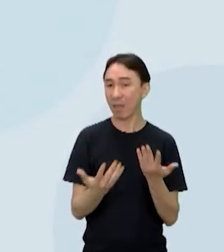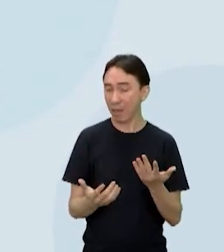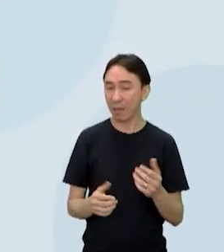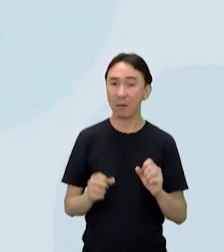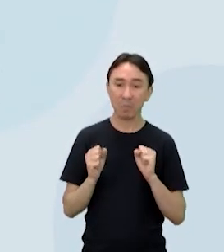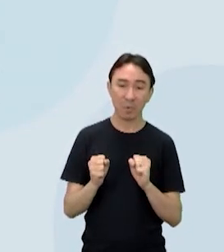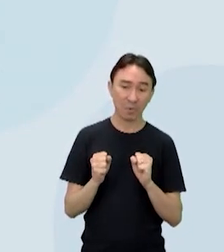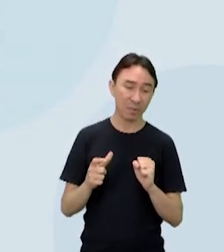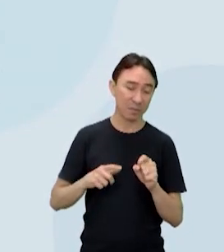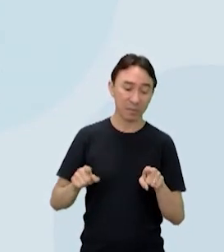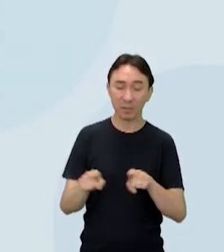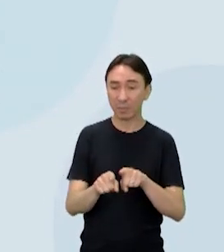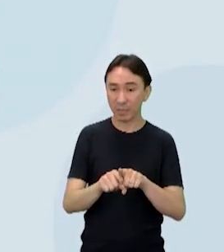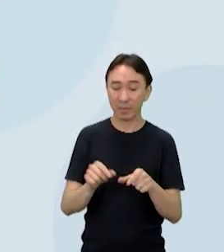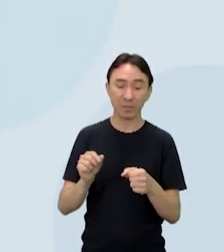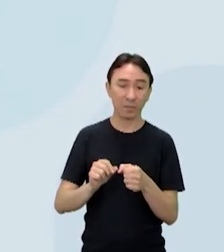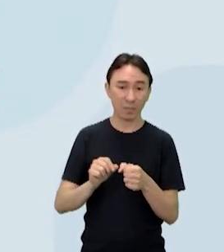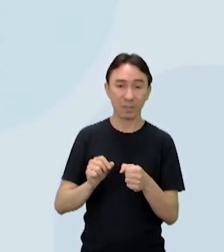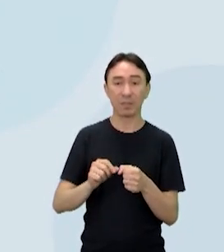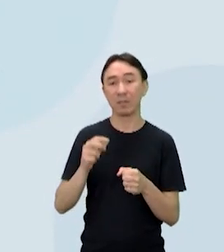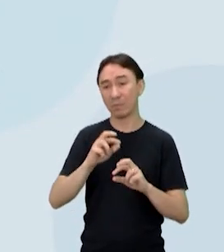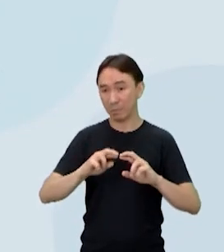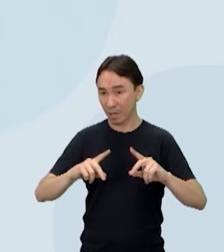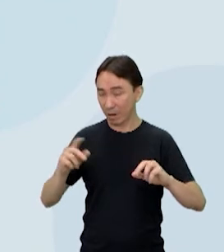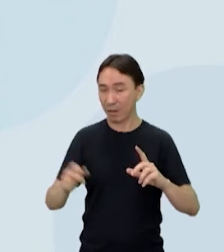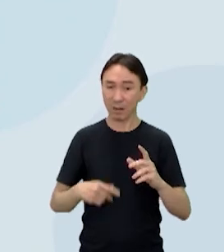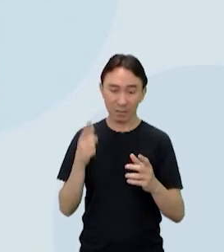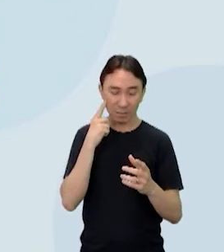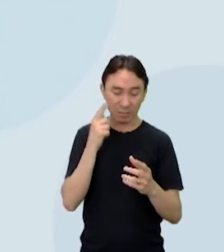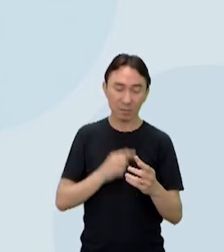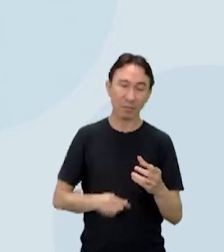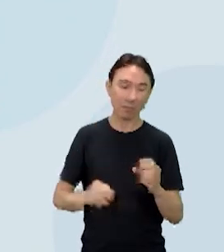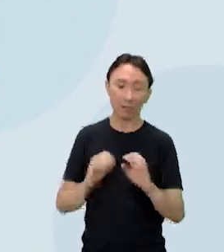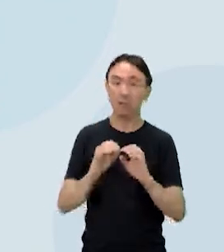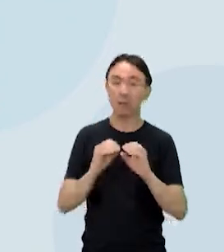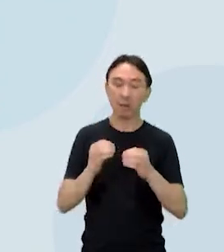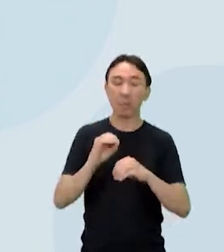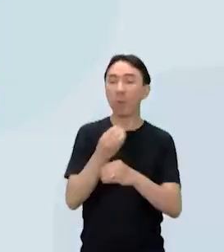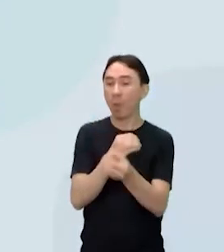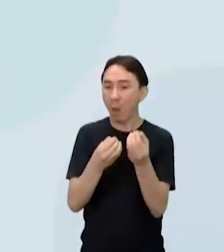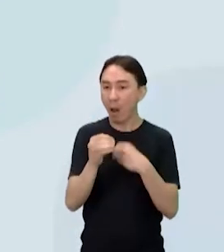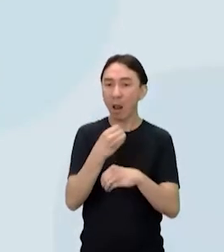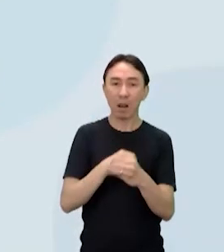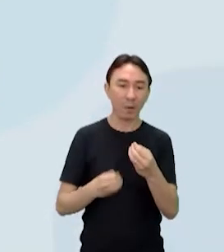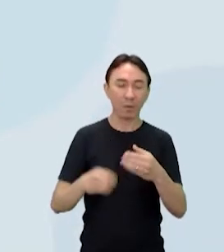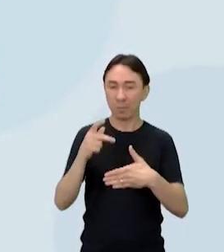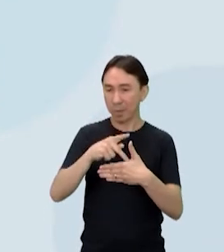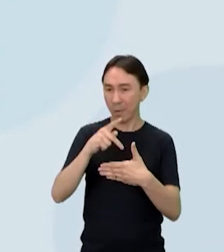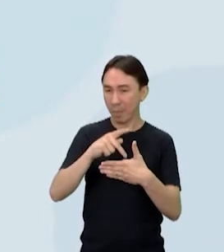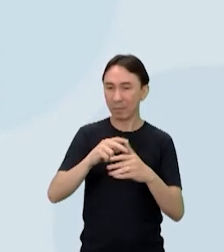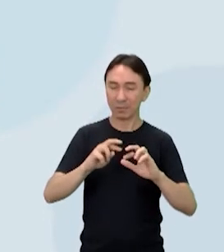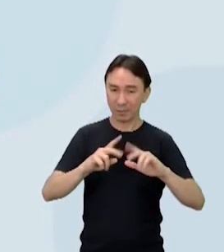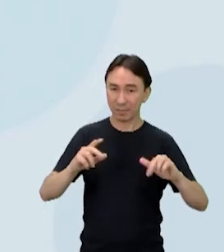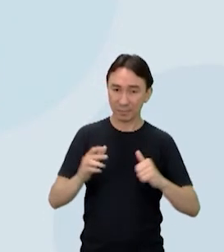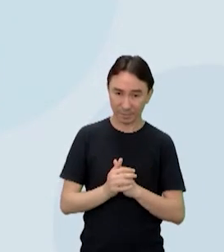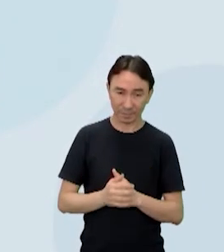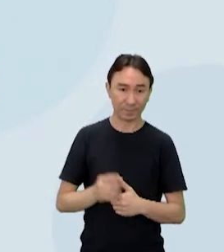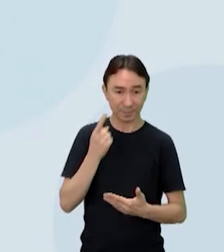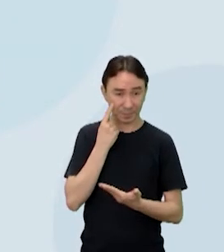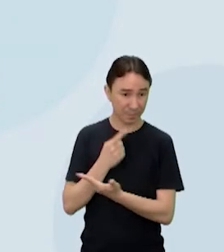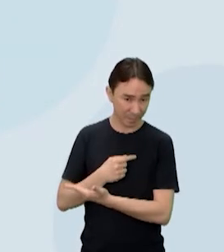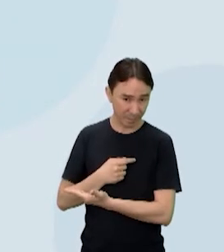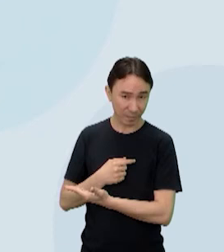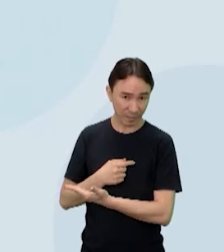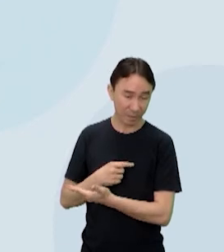complexos orgânicos através também da teoria e da hipótese heterotrófica. Muito bacana isso daí, né, gente? A